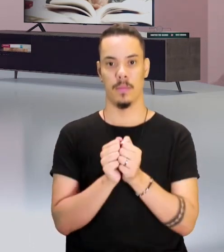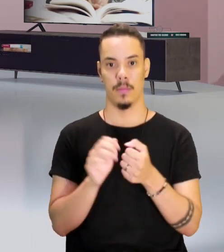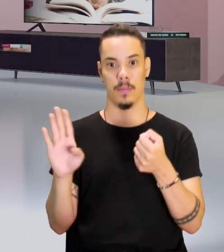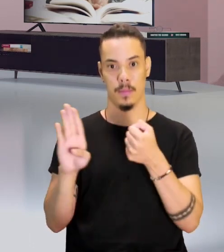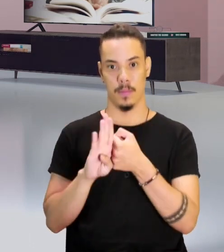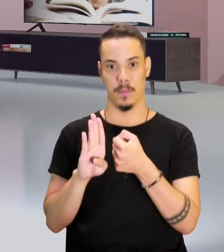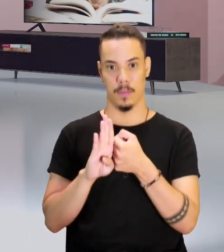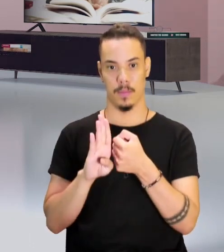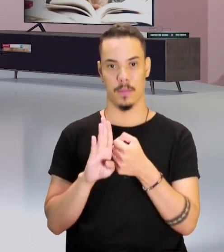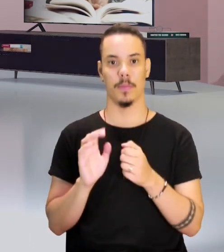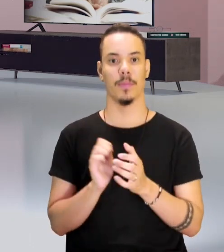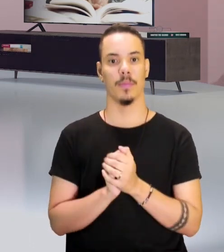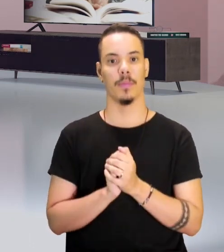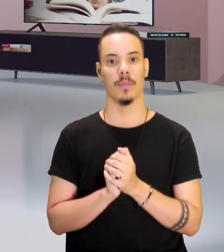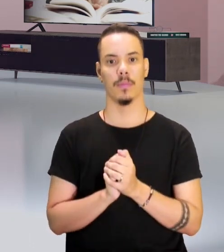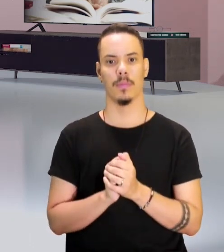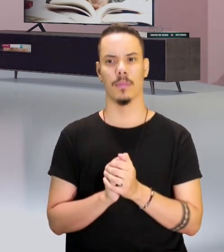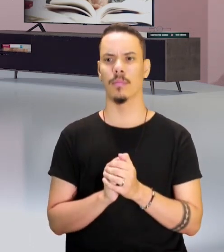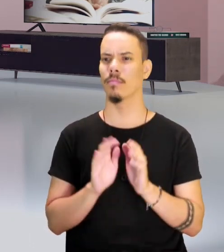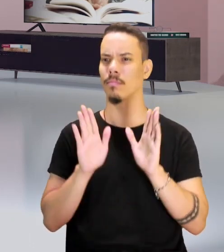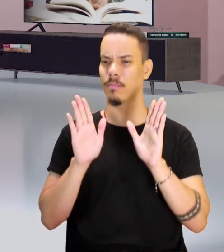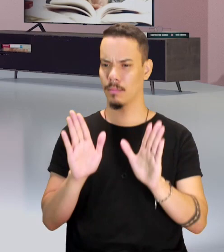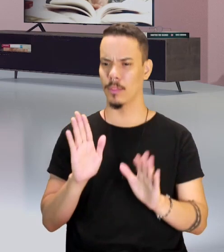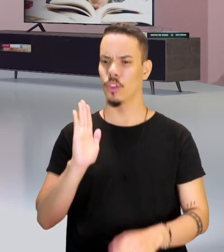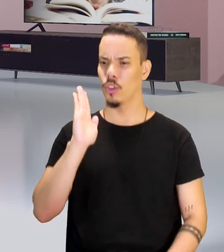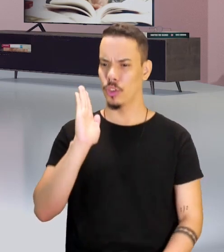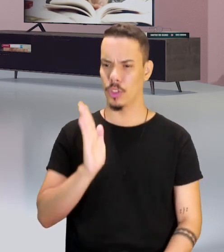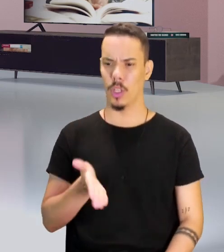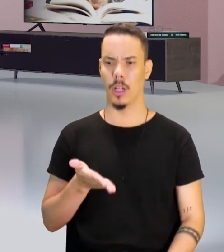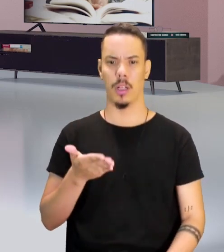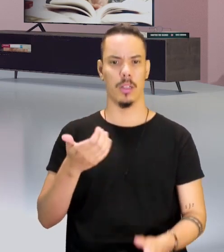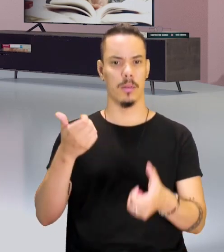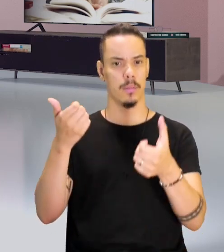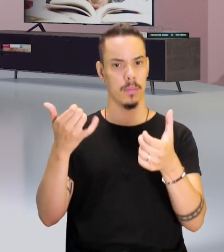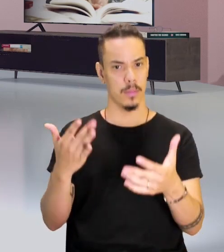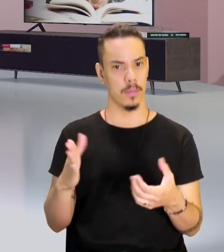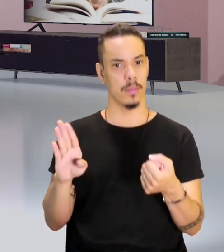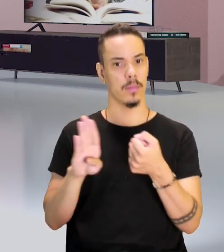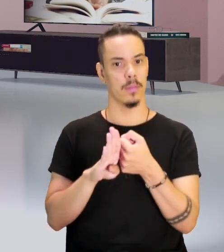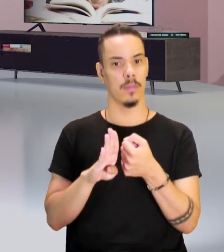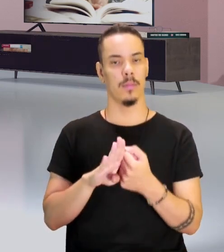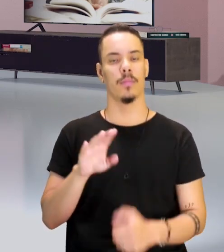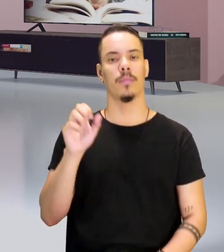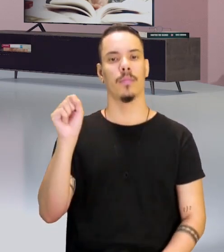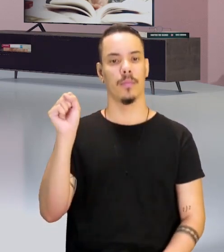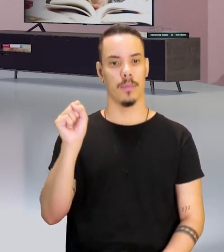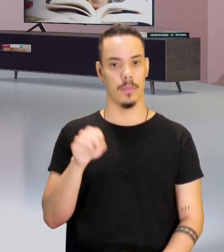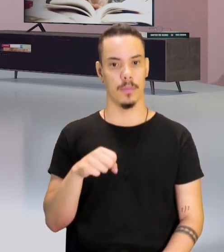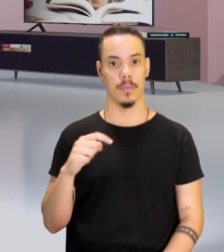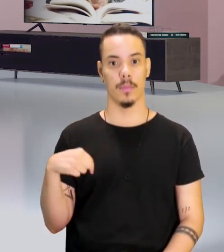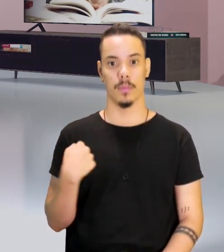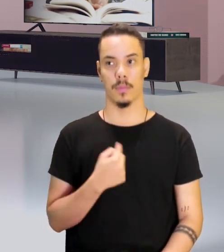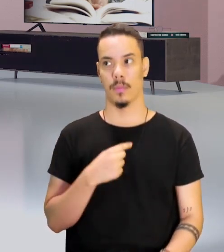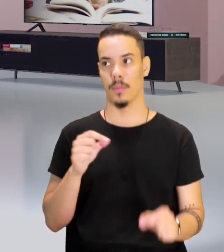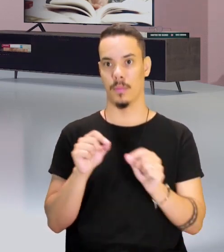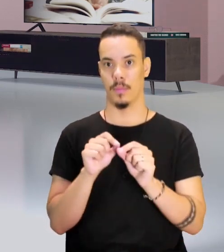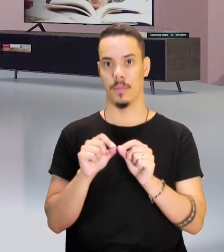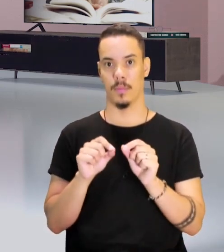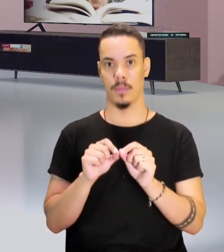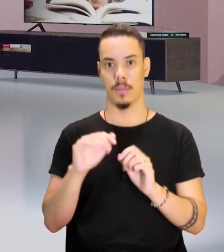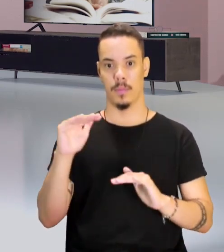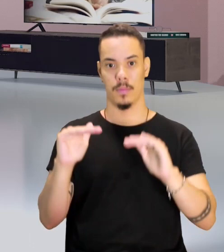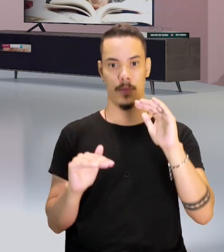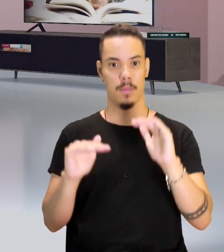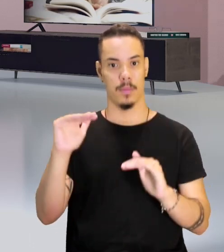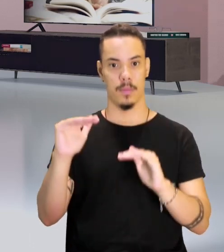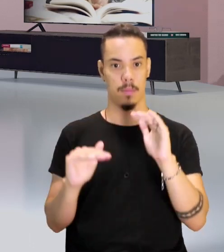substantivo. Amadinha, você já trabalhou classe de palavras? Sim, a gente fez o nivelamento, tá certo?